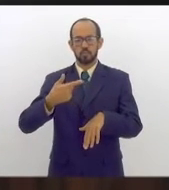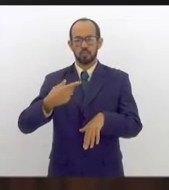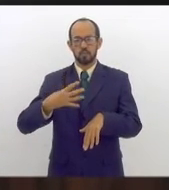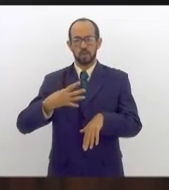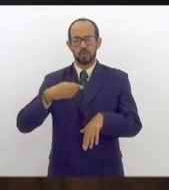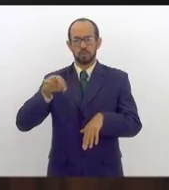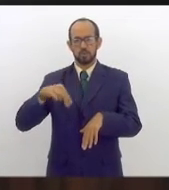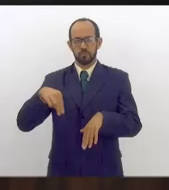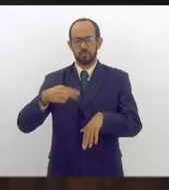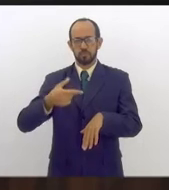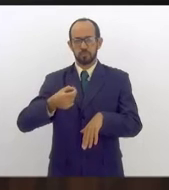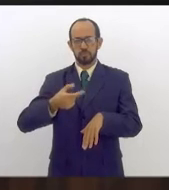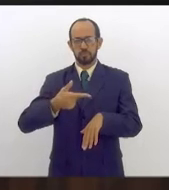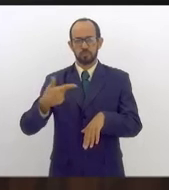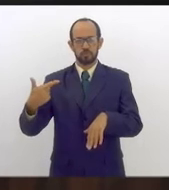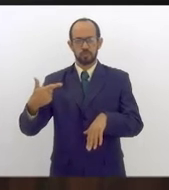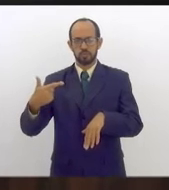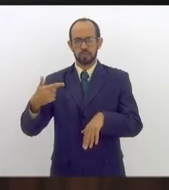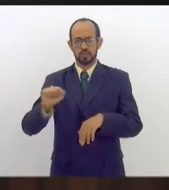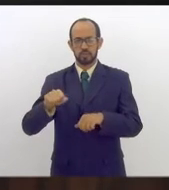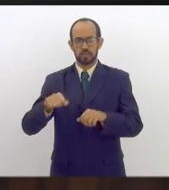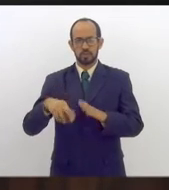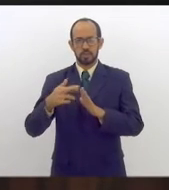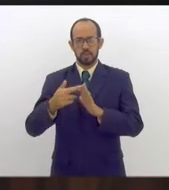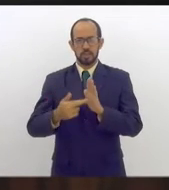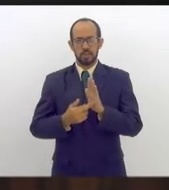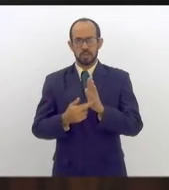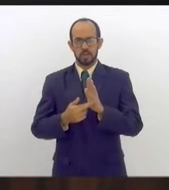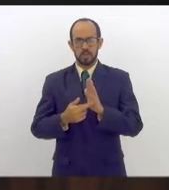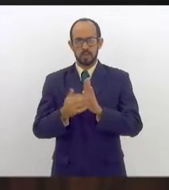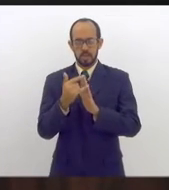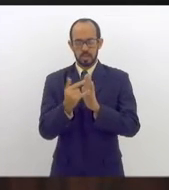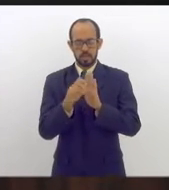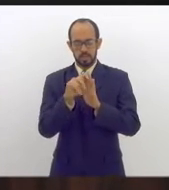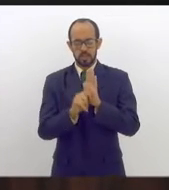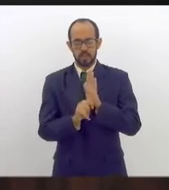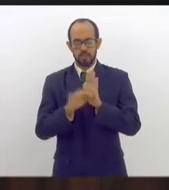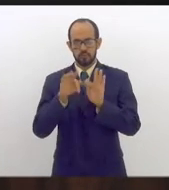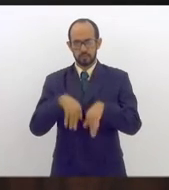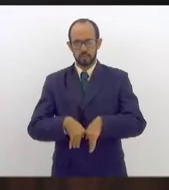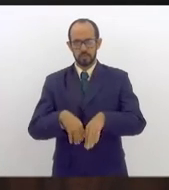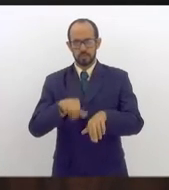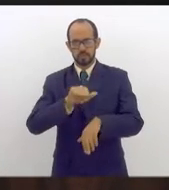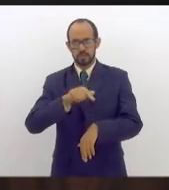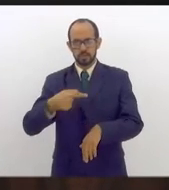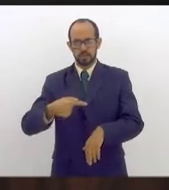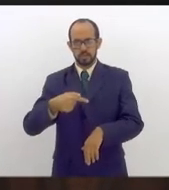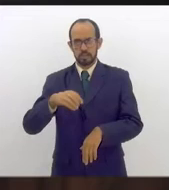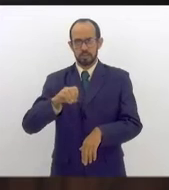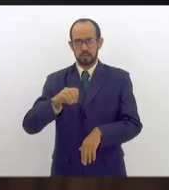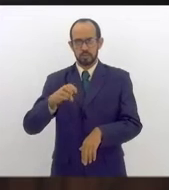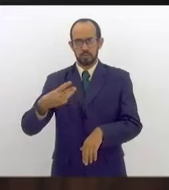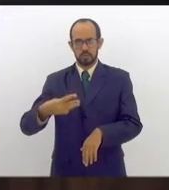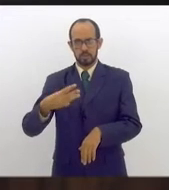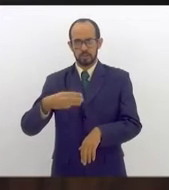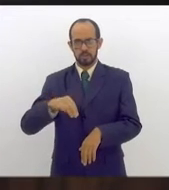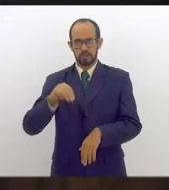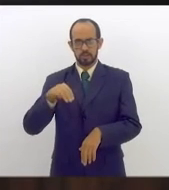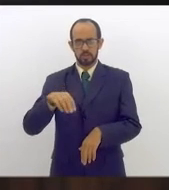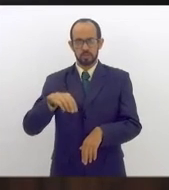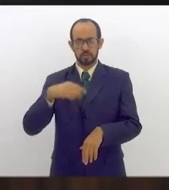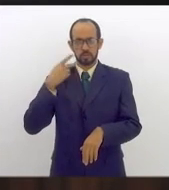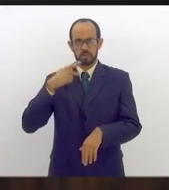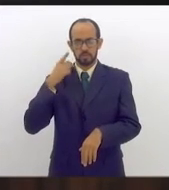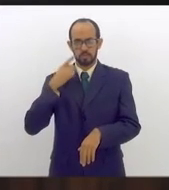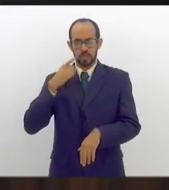de 22, redação final, projeto de lei número 1703 de 2016, autoria do deputado Marcos Mille,